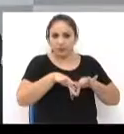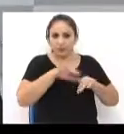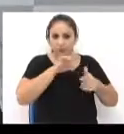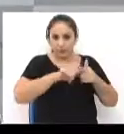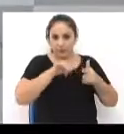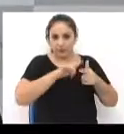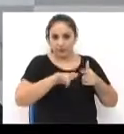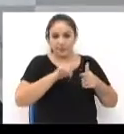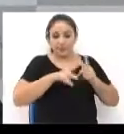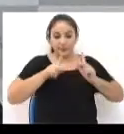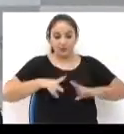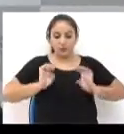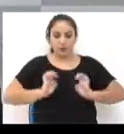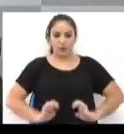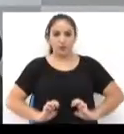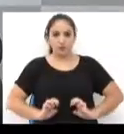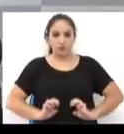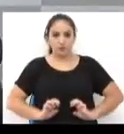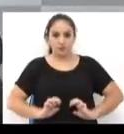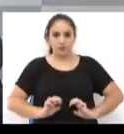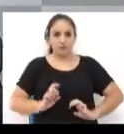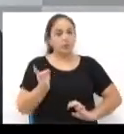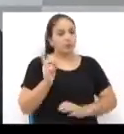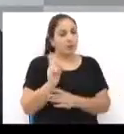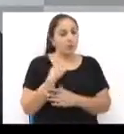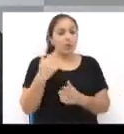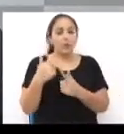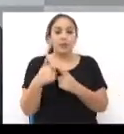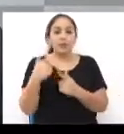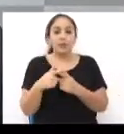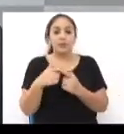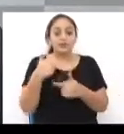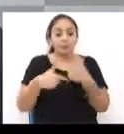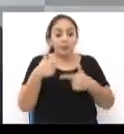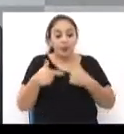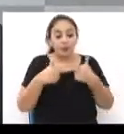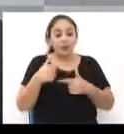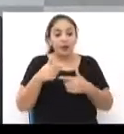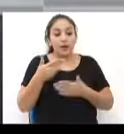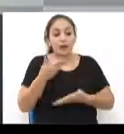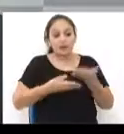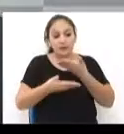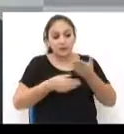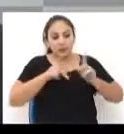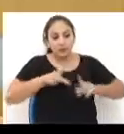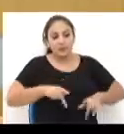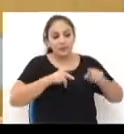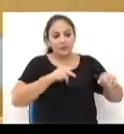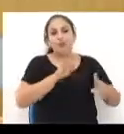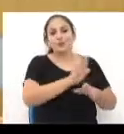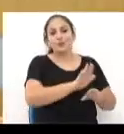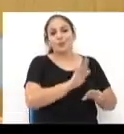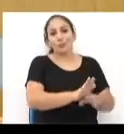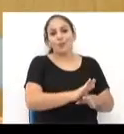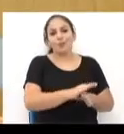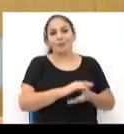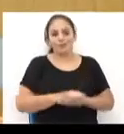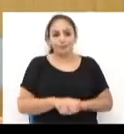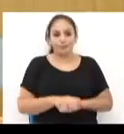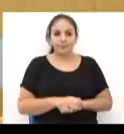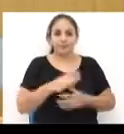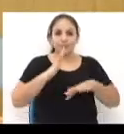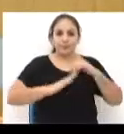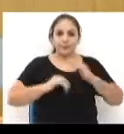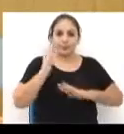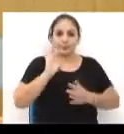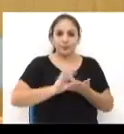sistema acaba trabalhando exclusivamente para atender os interesses corporativos que se organizaram para colocar no poder um candidato. A prática regular